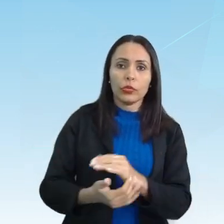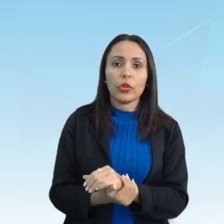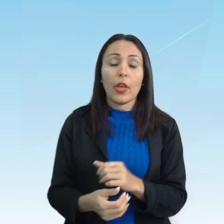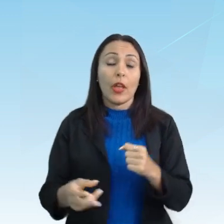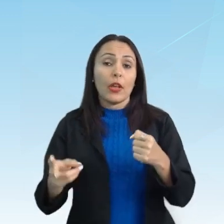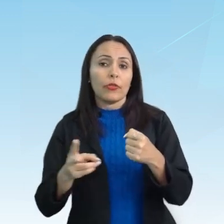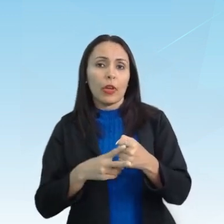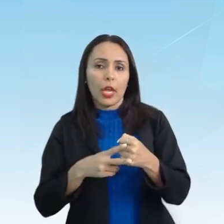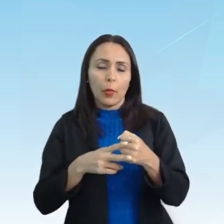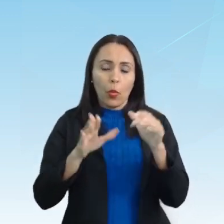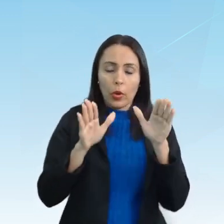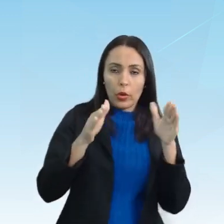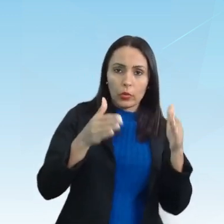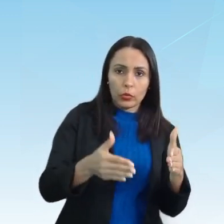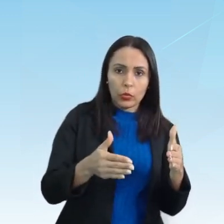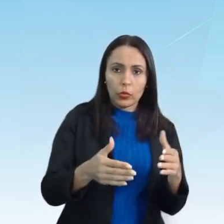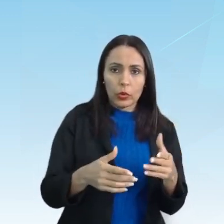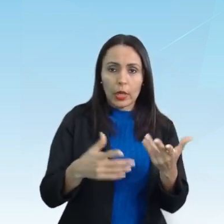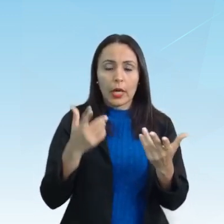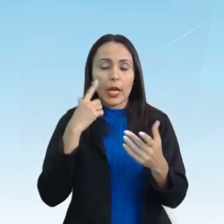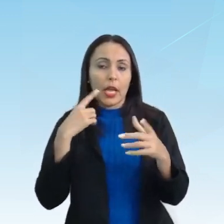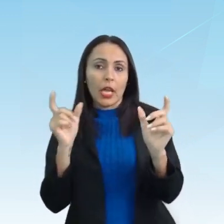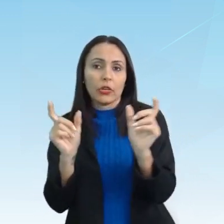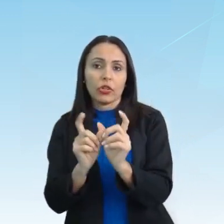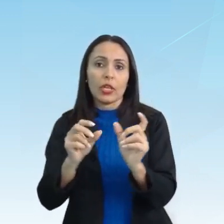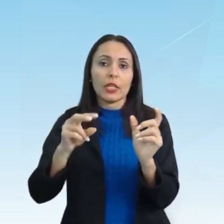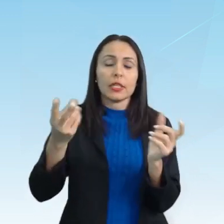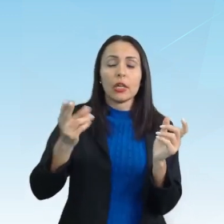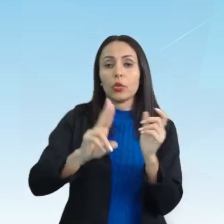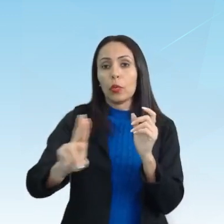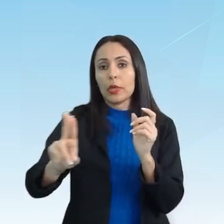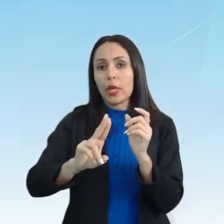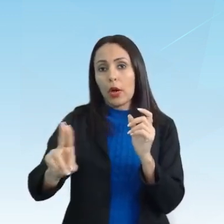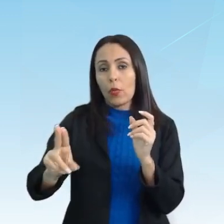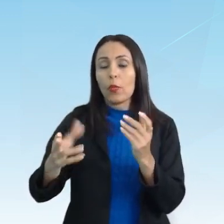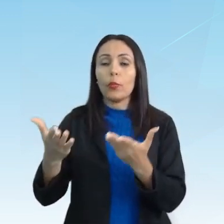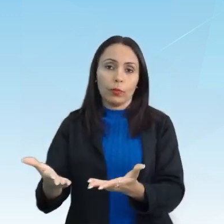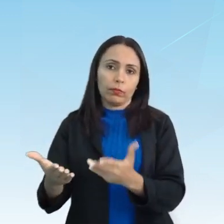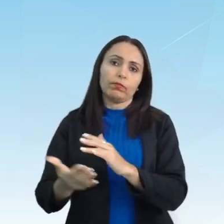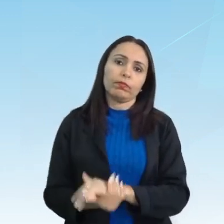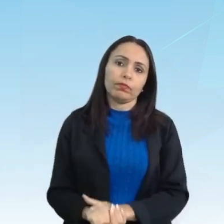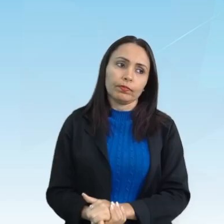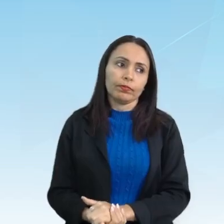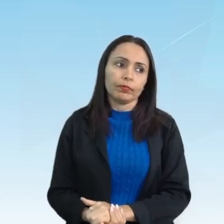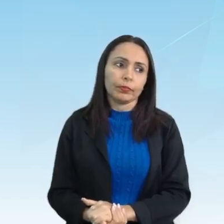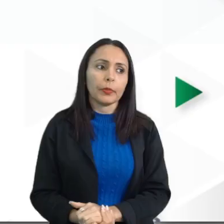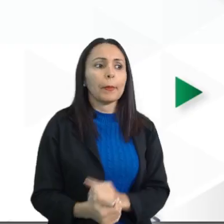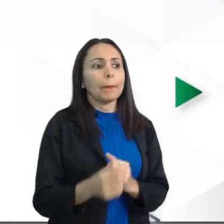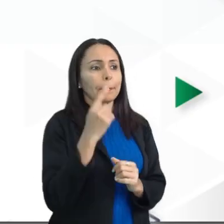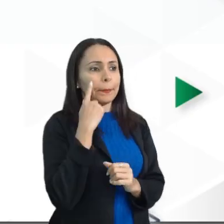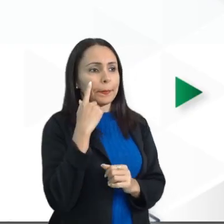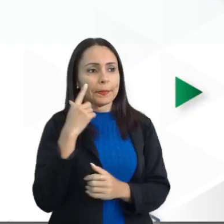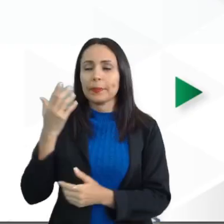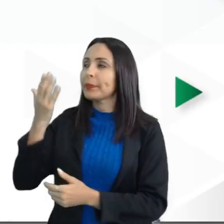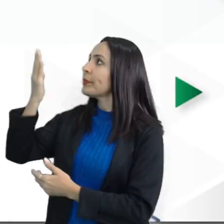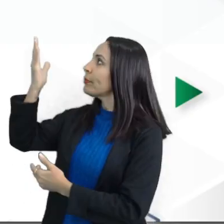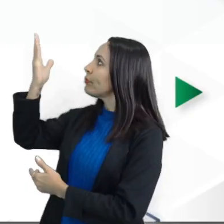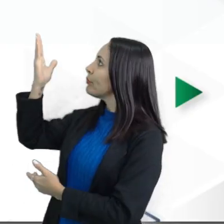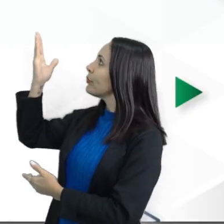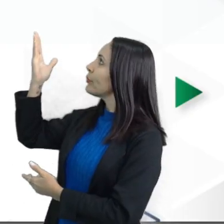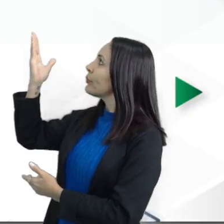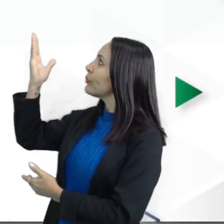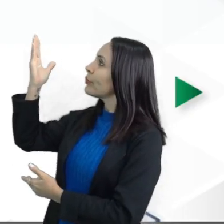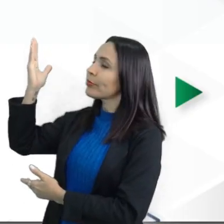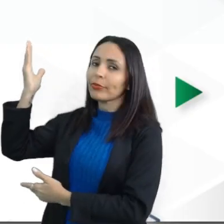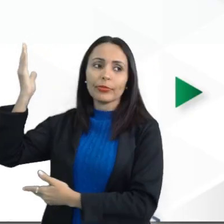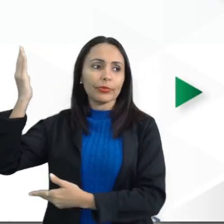o núcleo, regência nominal, um assunto posterior, é o nome. Mas vejam só na tela o que é que nós temos. A